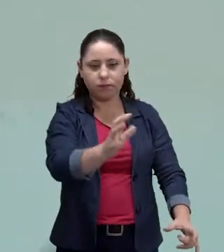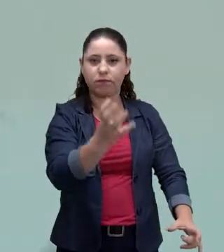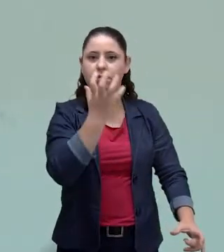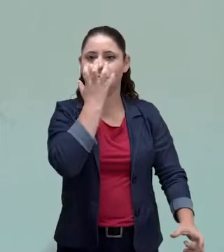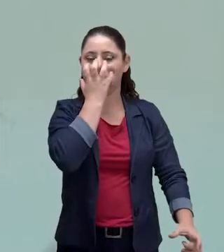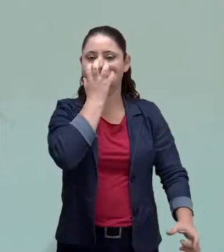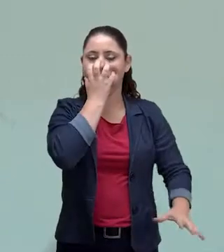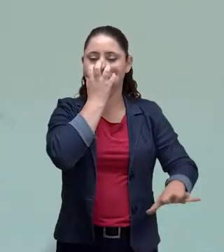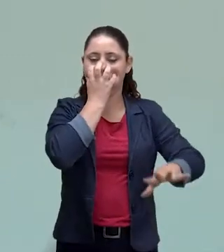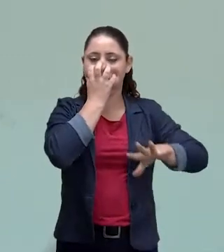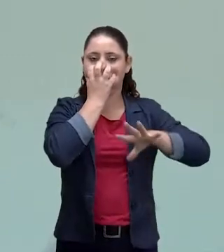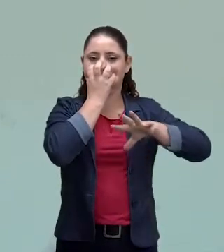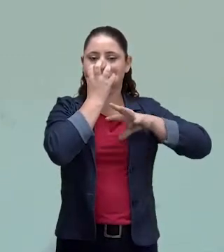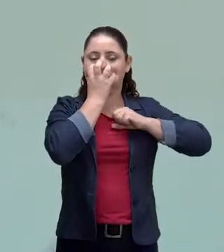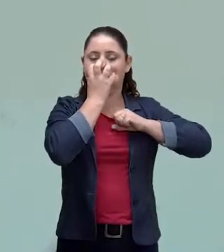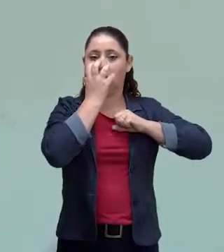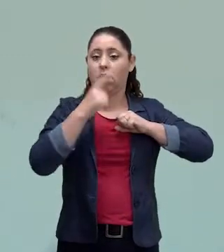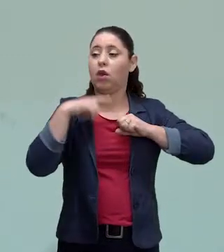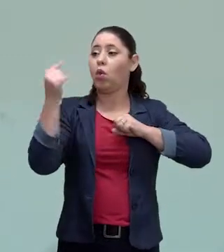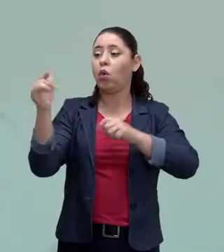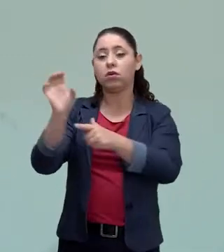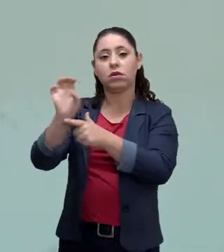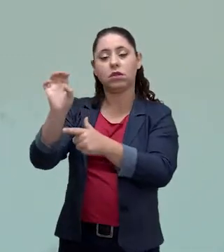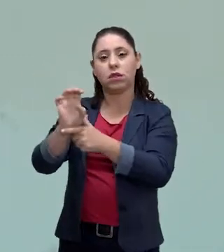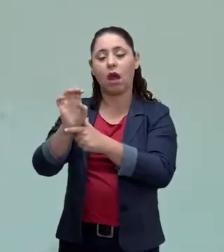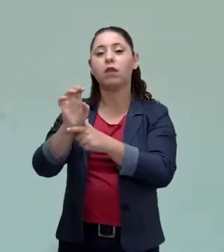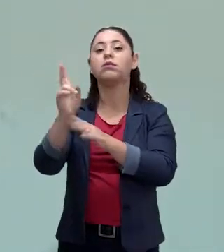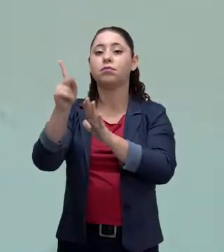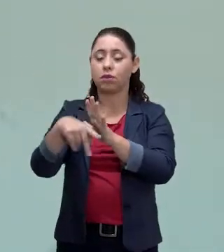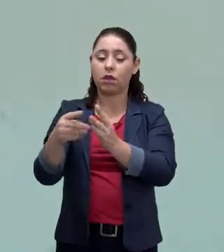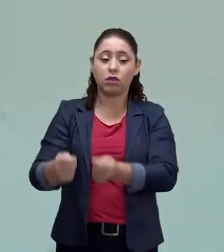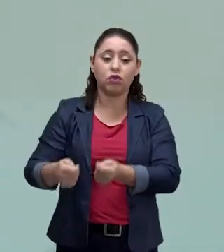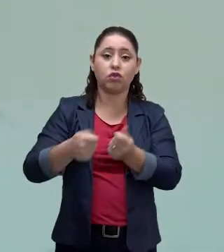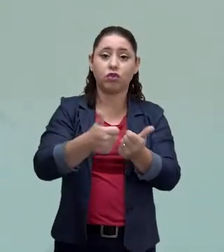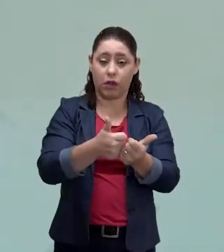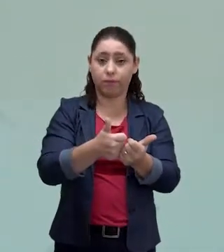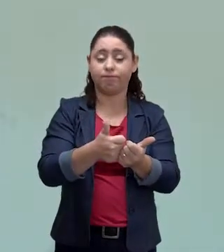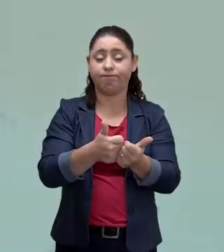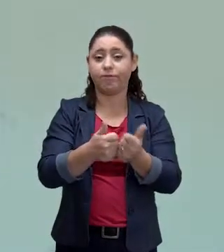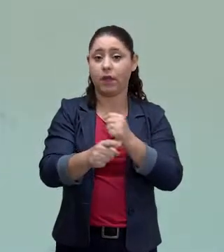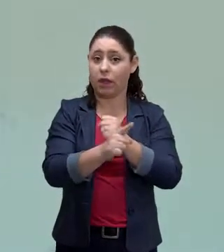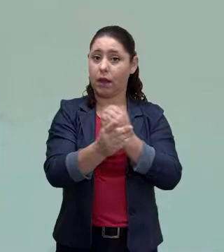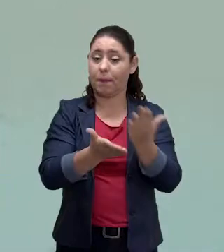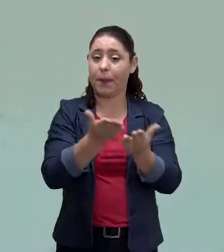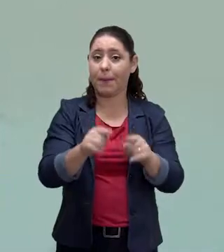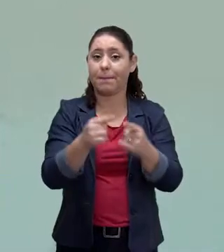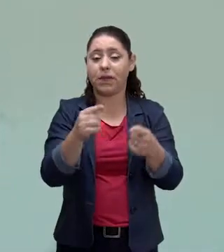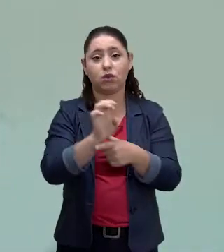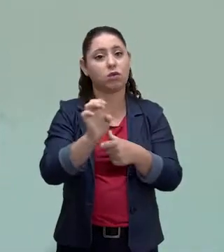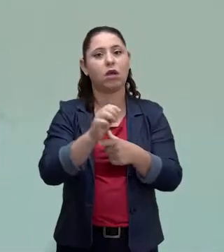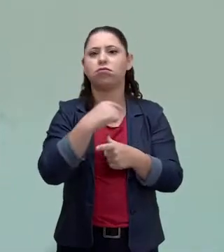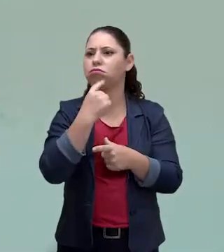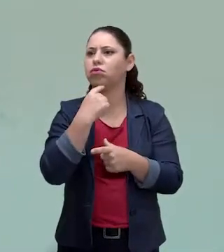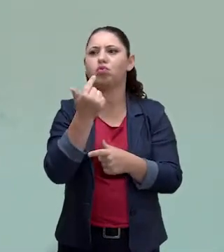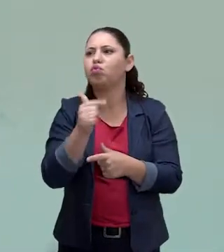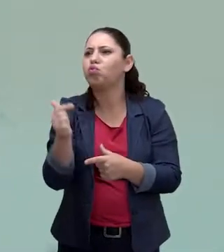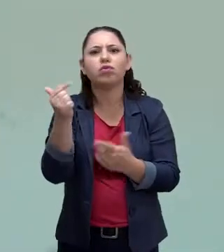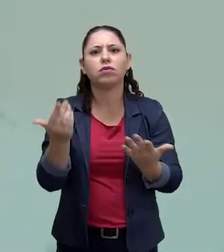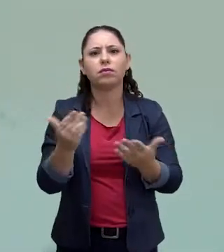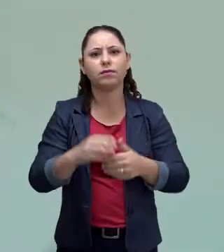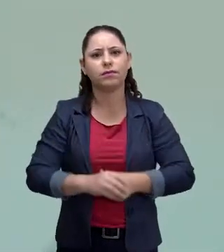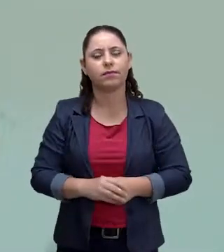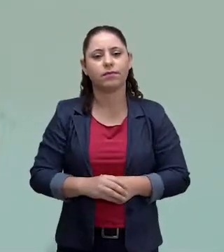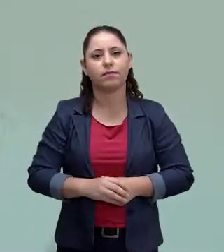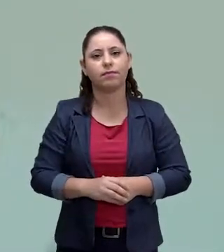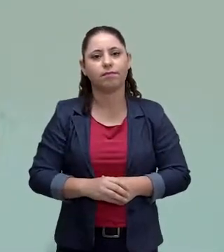Existem em outros estados já há alguns anos protocolos de fornecimento de oxigenoterapia, mas aqui no estado não tinha.